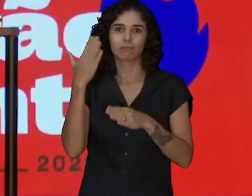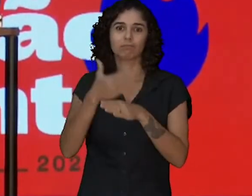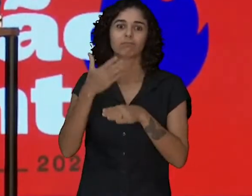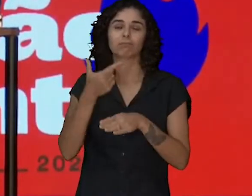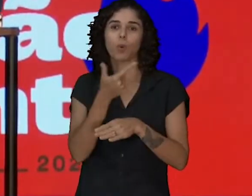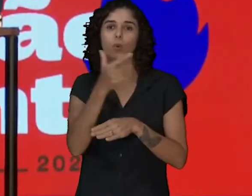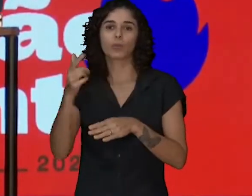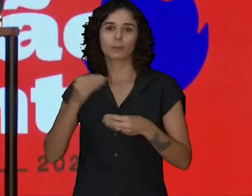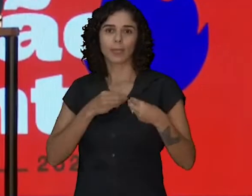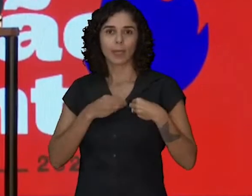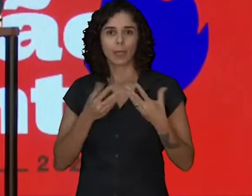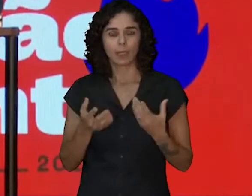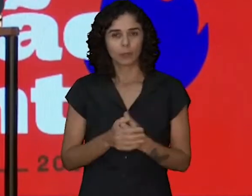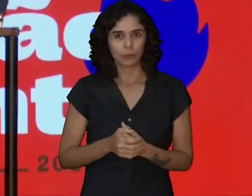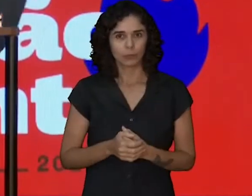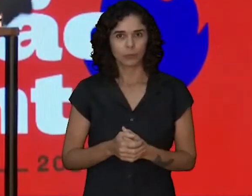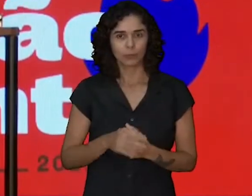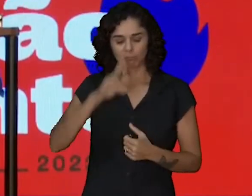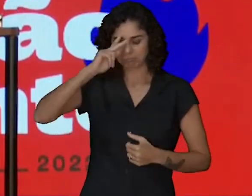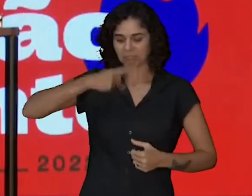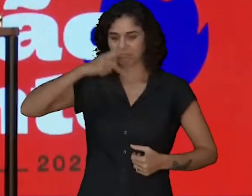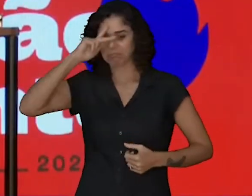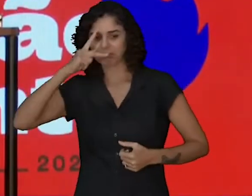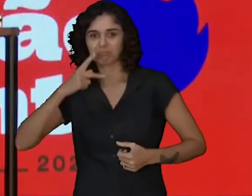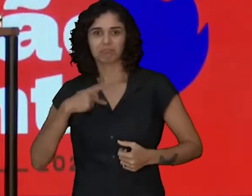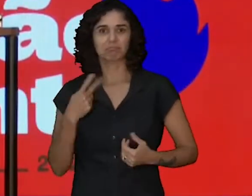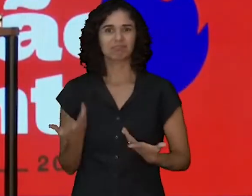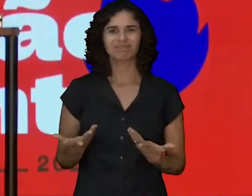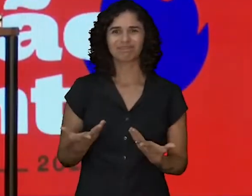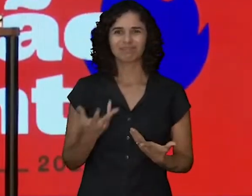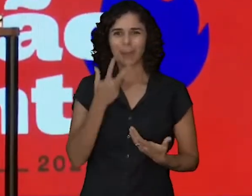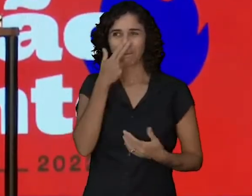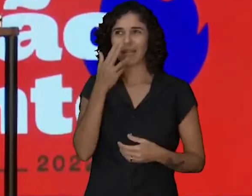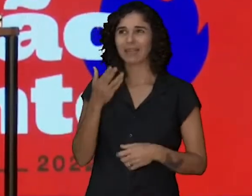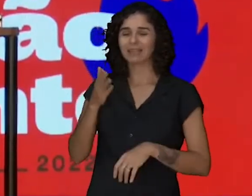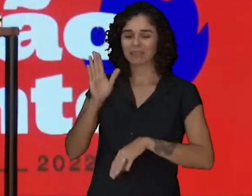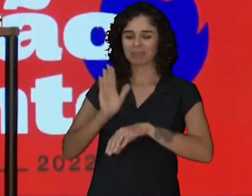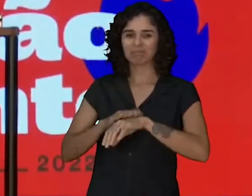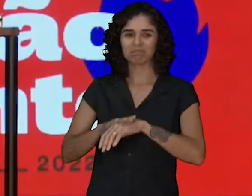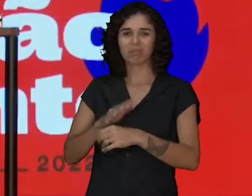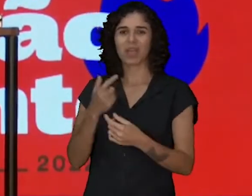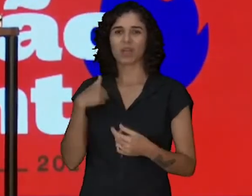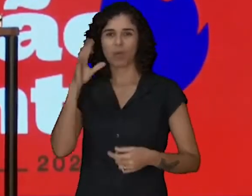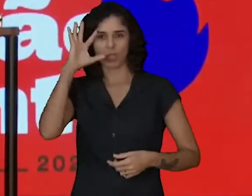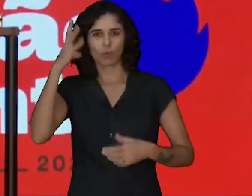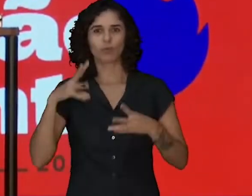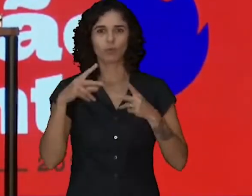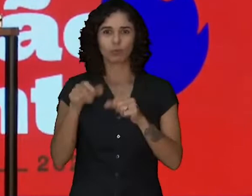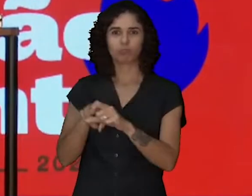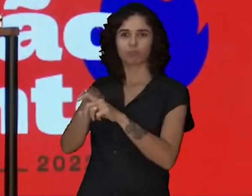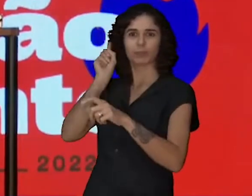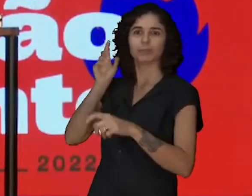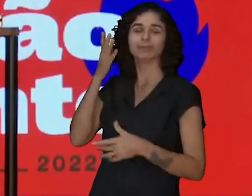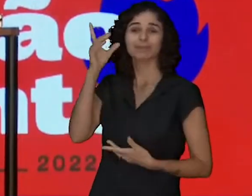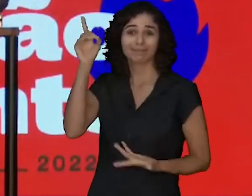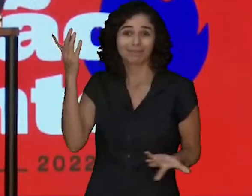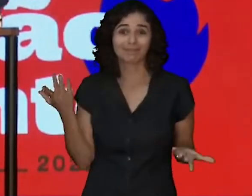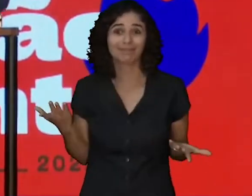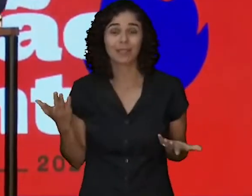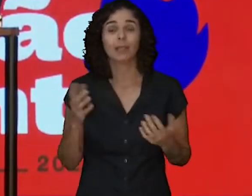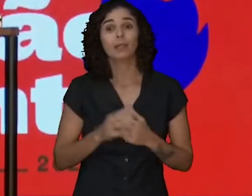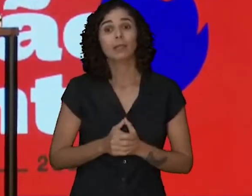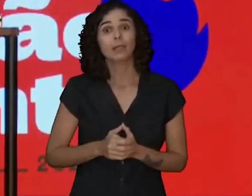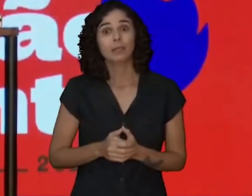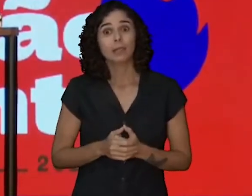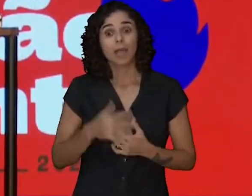Autossuficiência, autonomia em relação a Deus e tantas outras coisas que nos envolvem, que nos